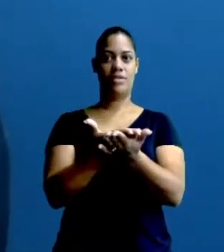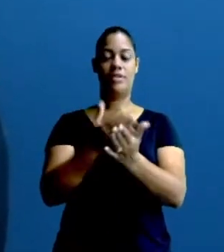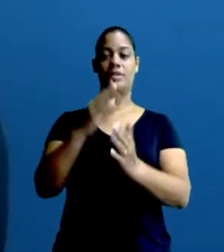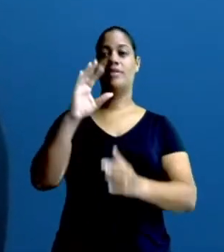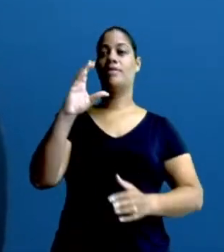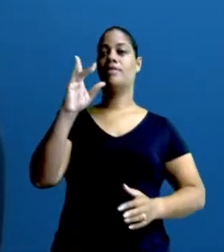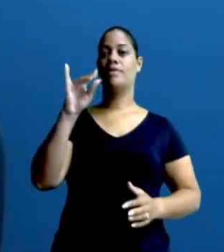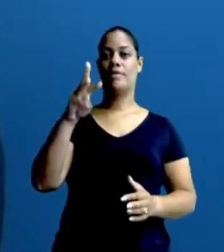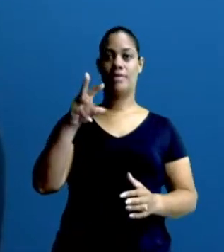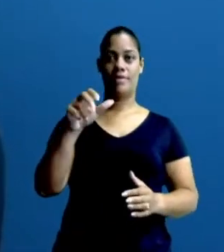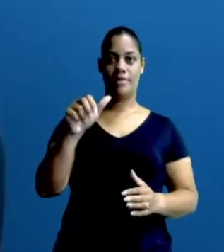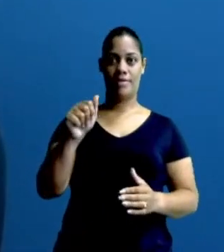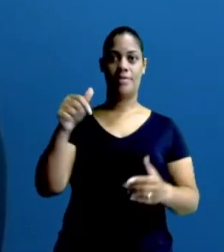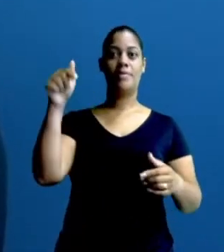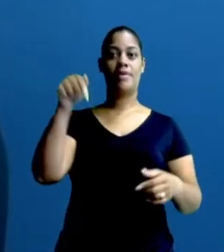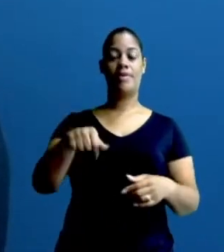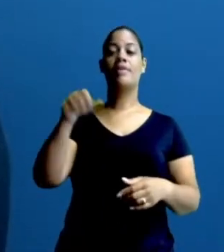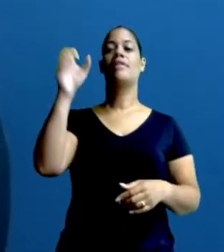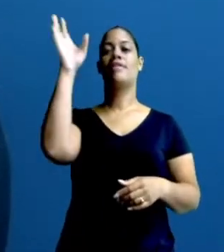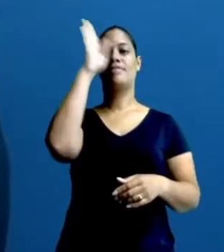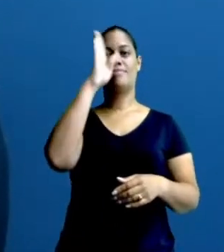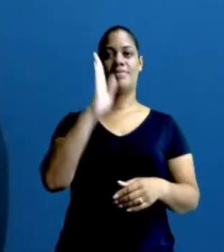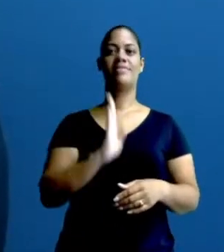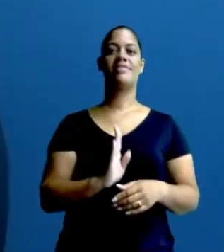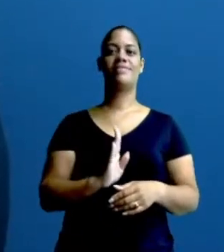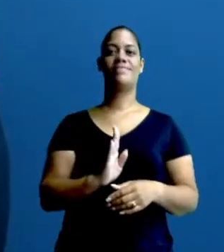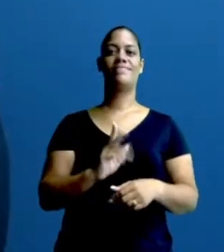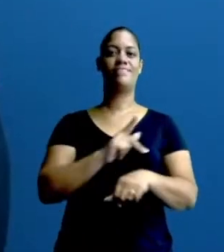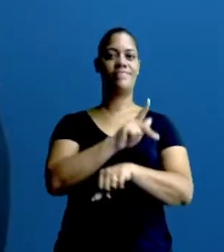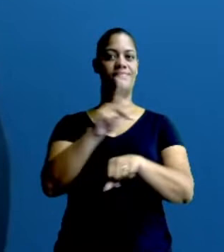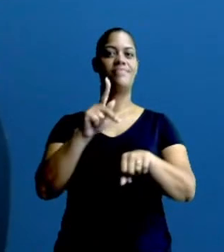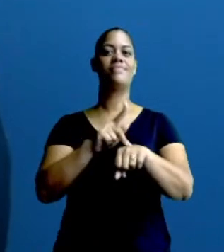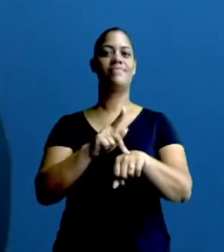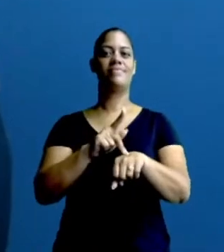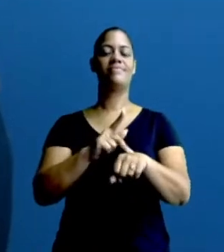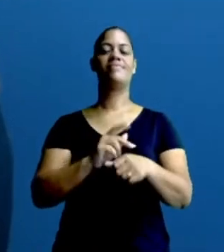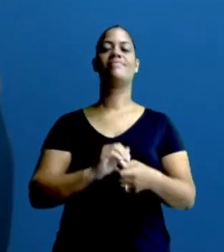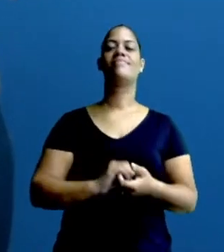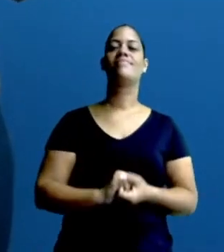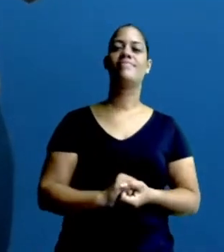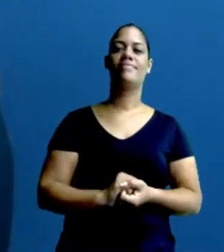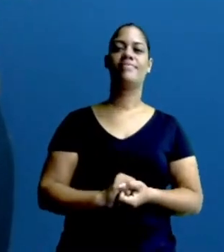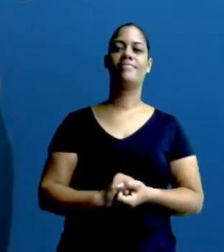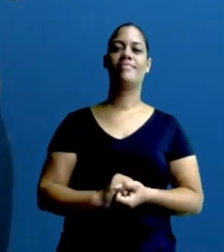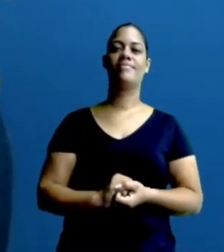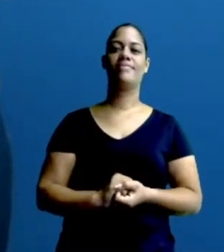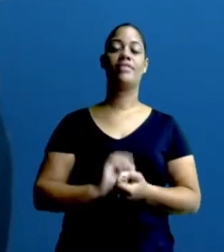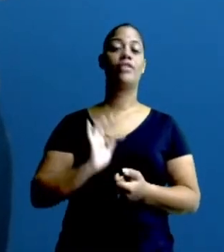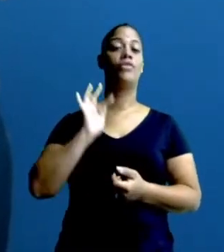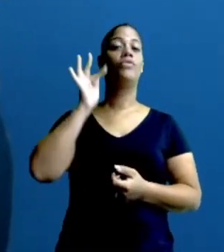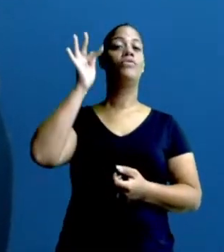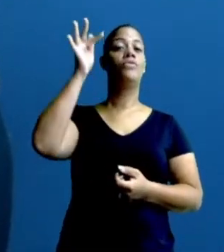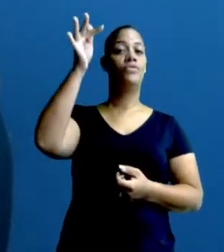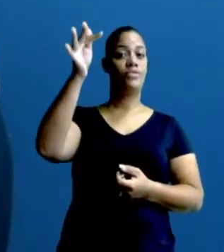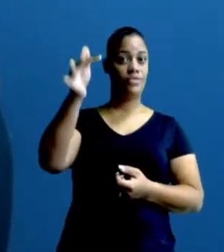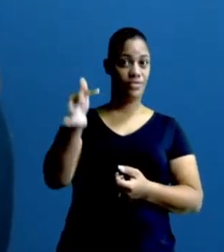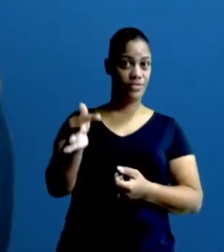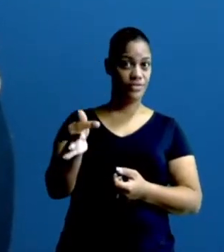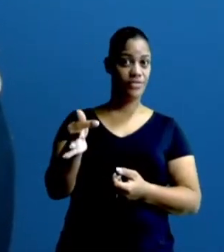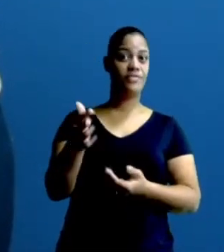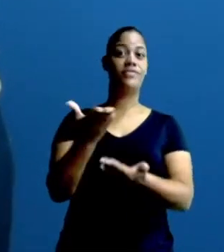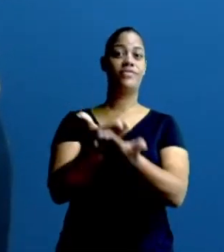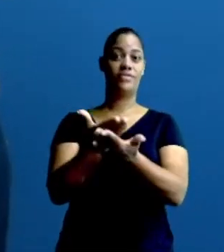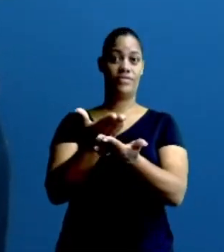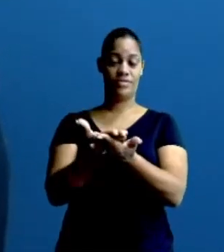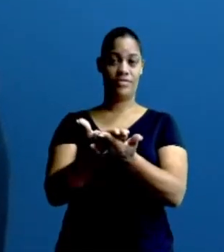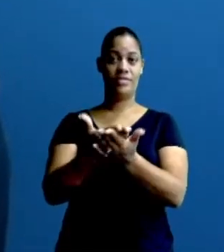clima específico do nosso país, que é o Brasil, certo? E aí, futuramente, nós vamos ver o